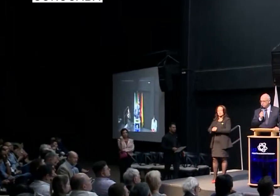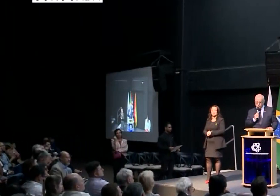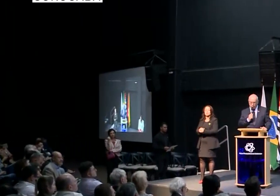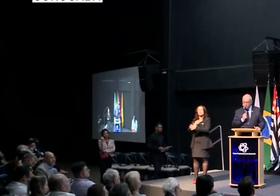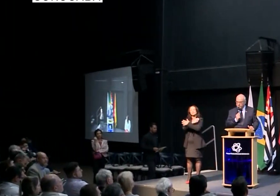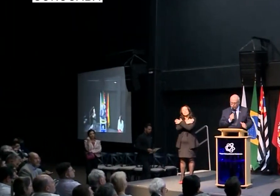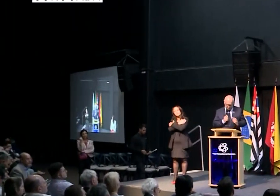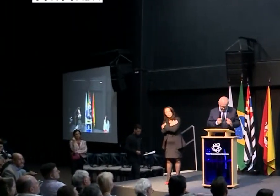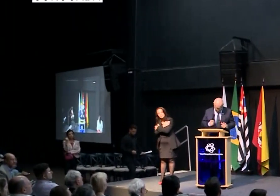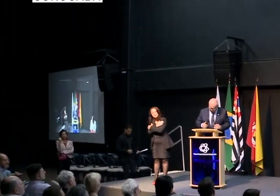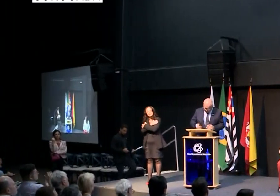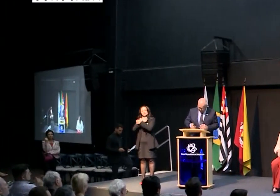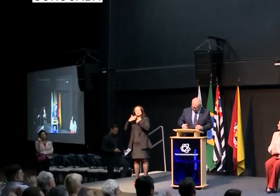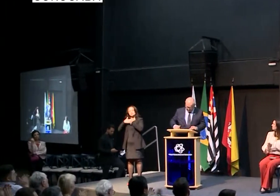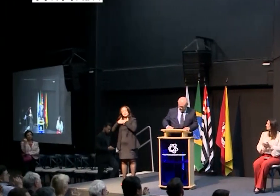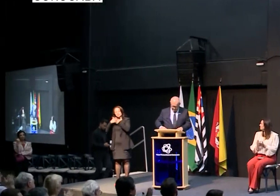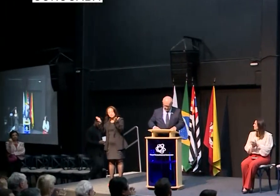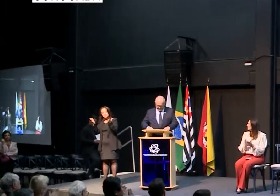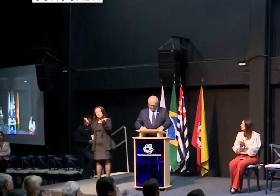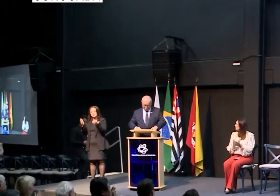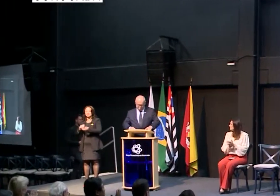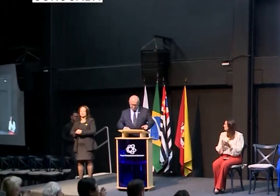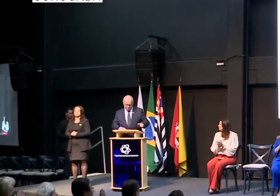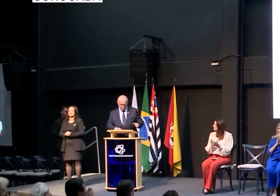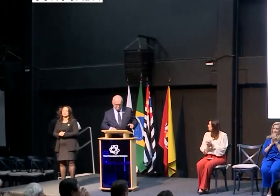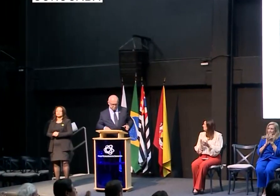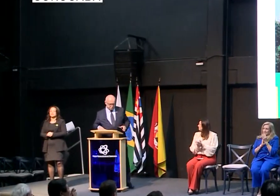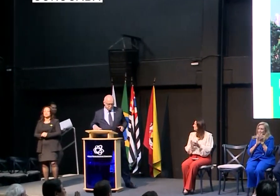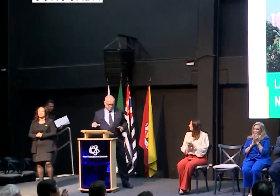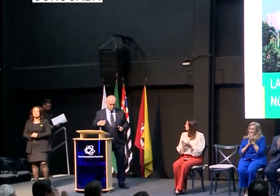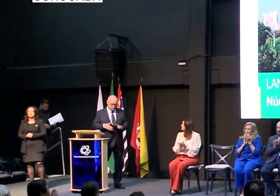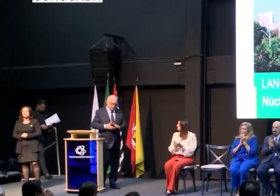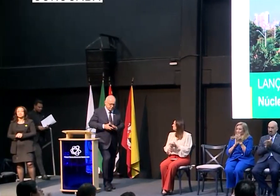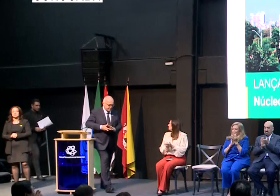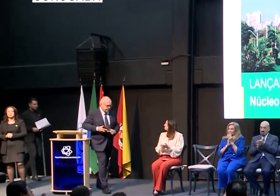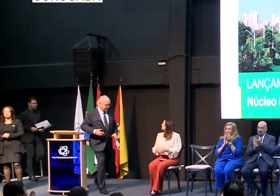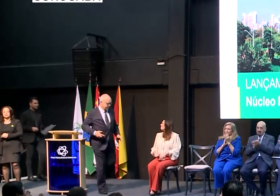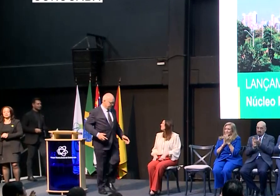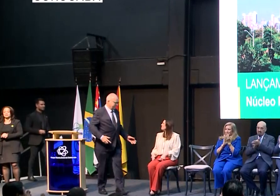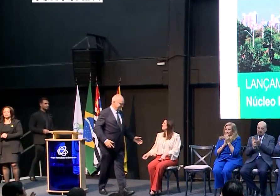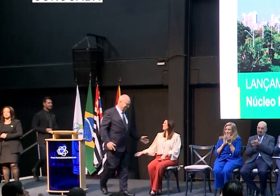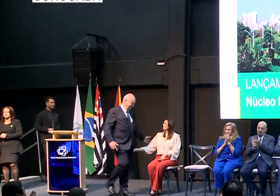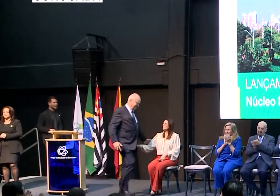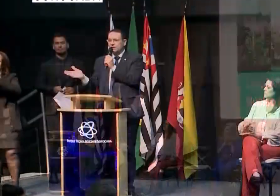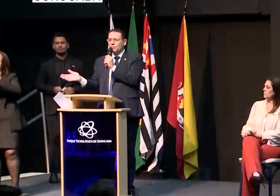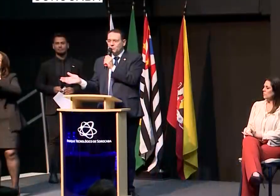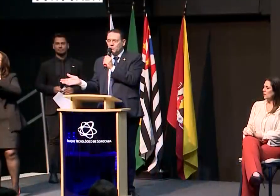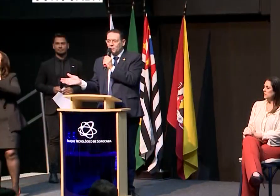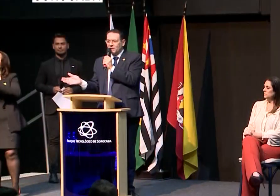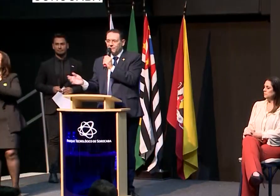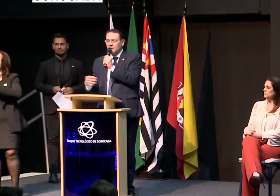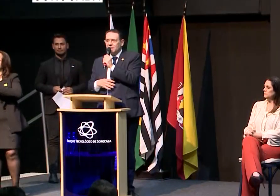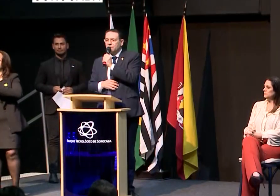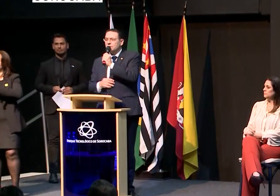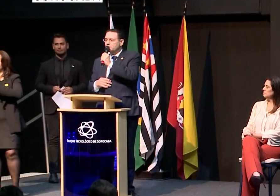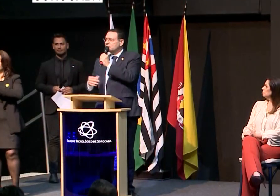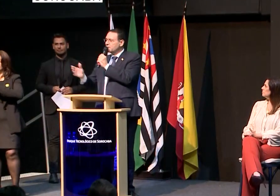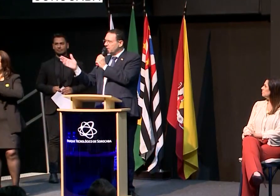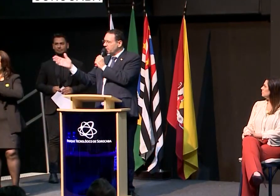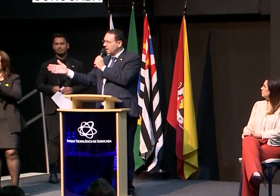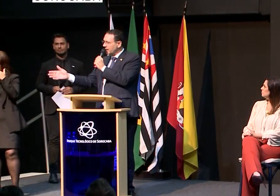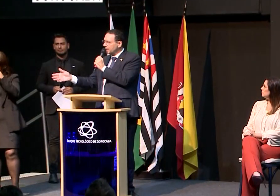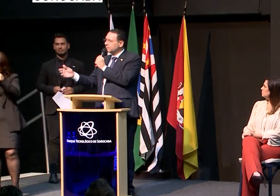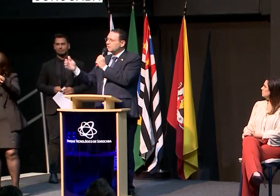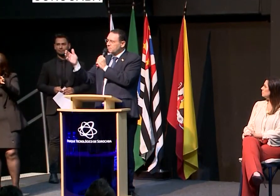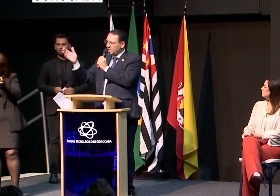porque muitos deles vão ter a oportunidade de se preparar para o mercado internacional sem custo. É a nova fase de operação